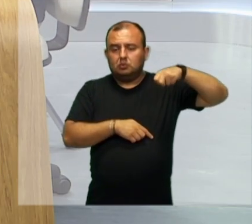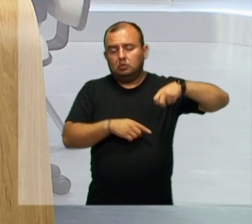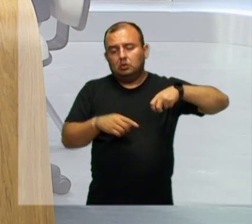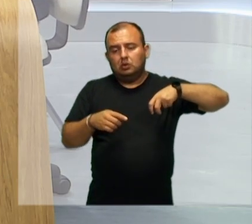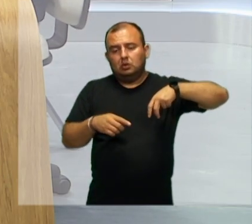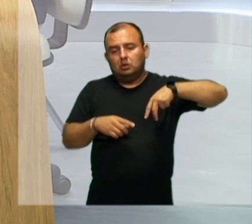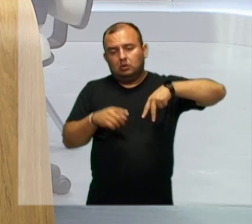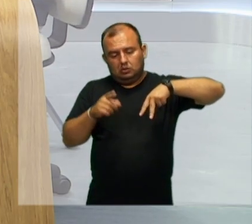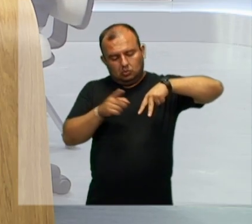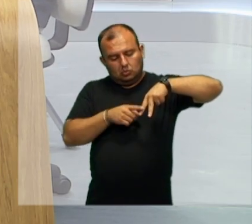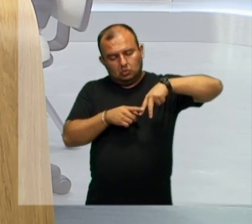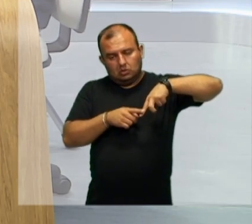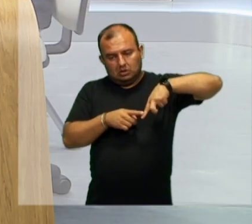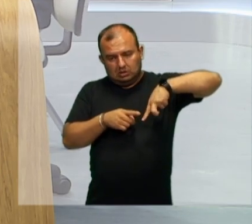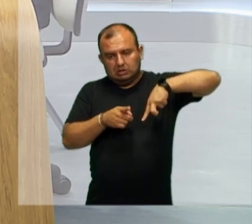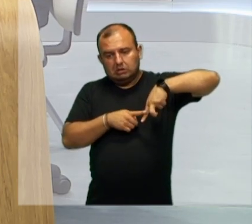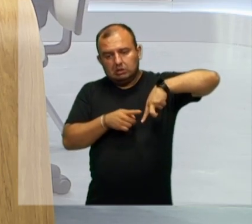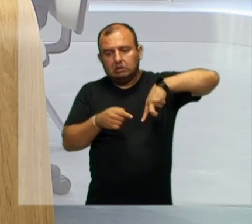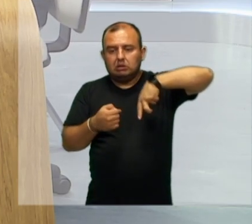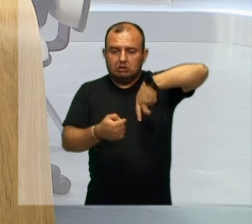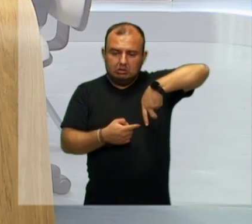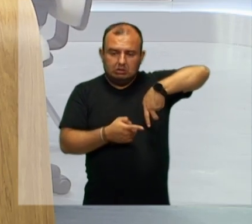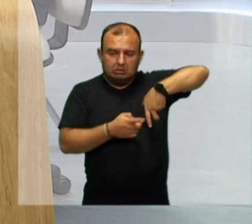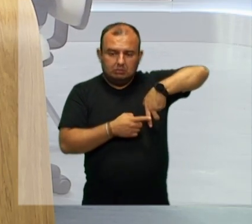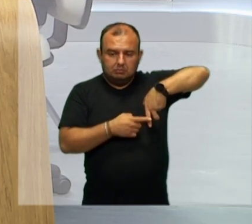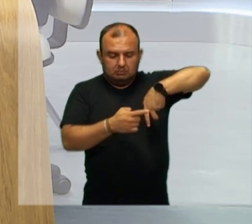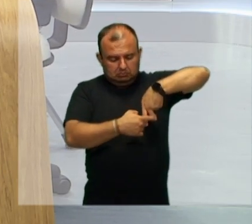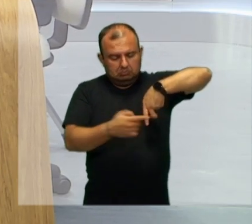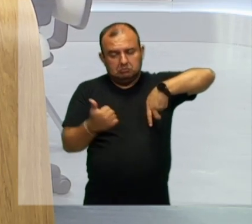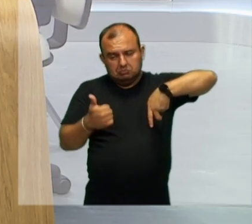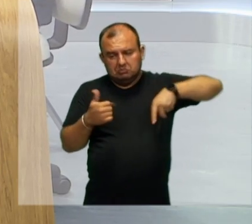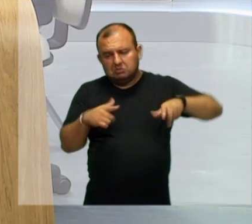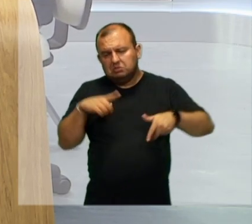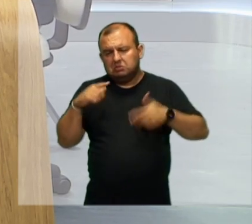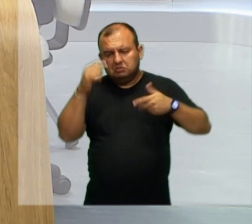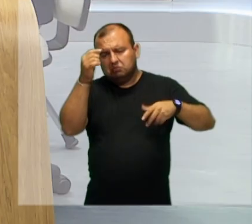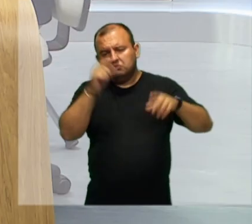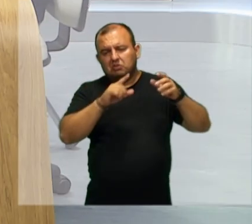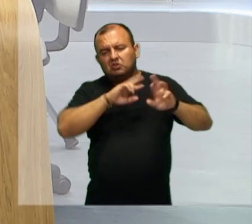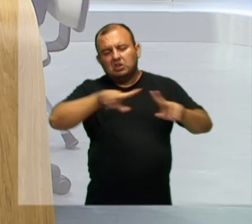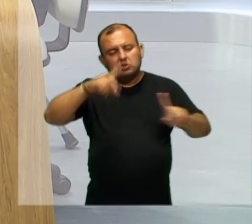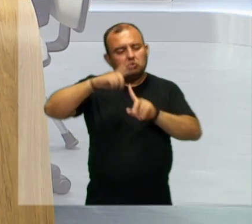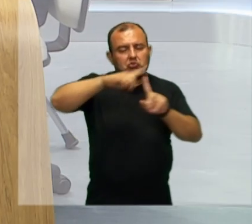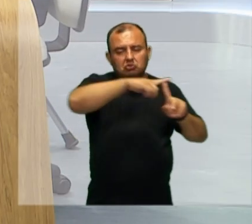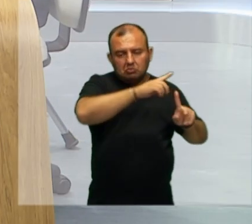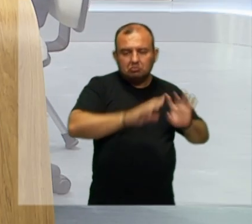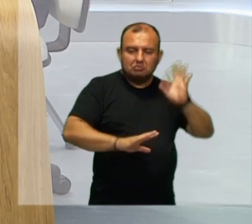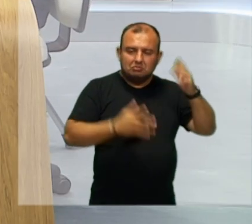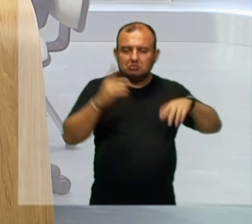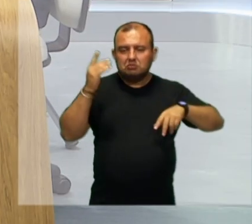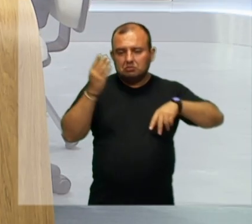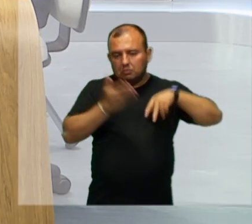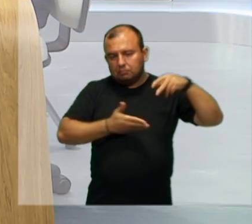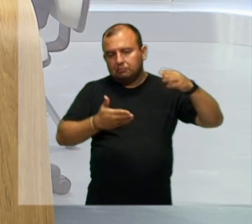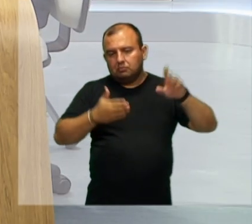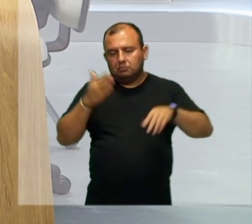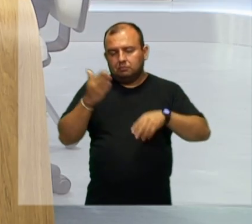perna abaixo do joelho e outra acima, que está na minha... Então, são avaliadas diversos critérios que foram criados para que